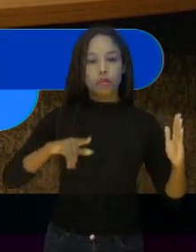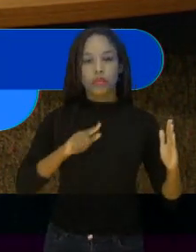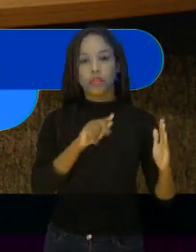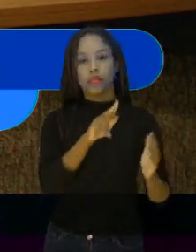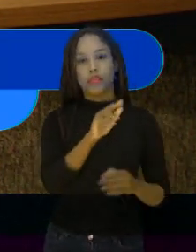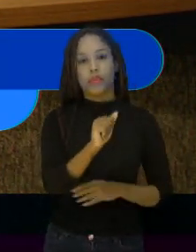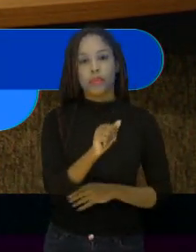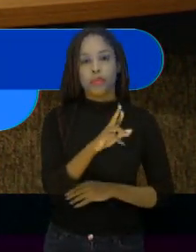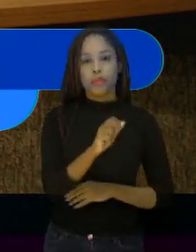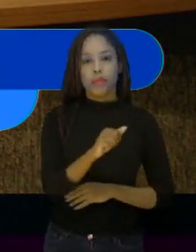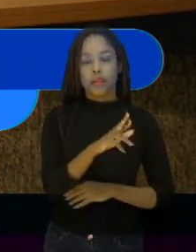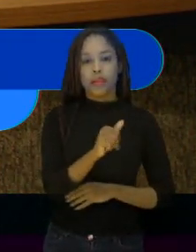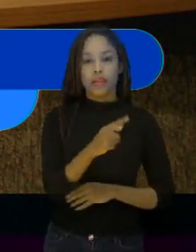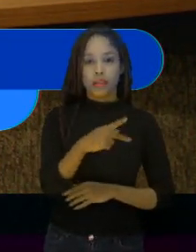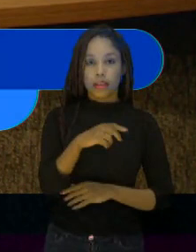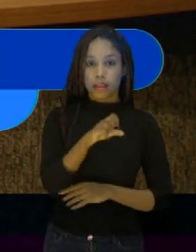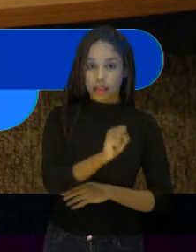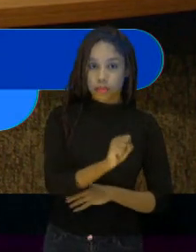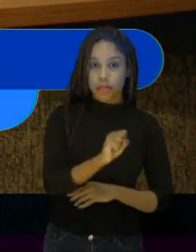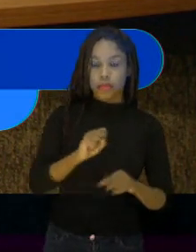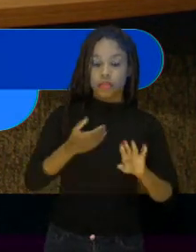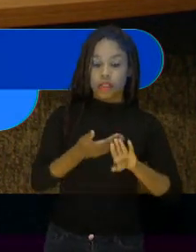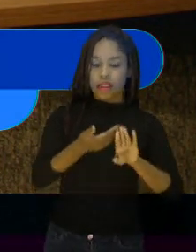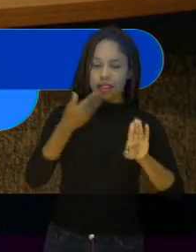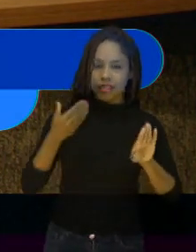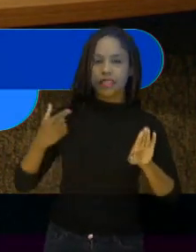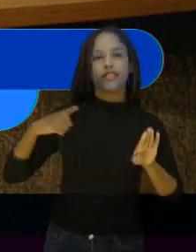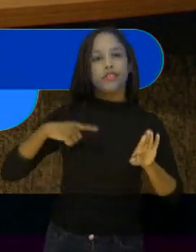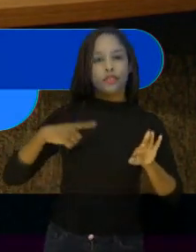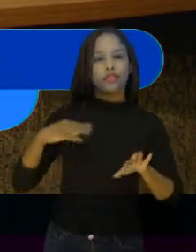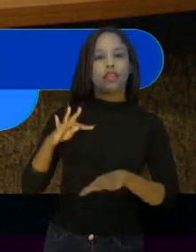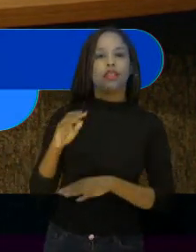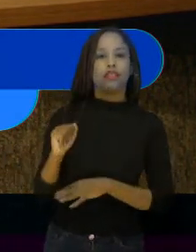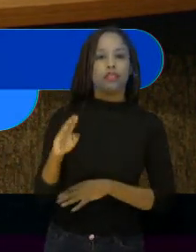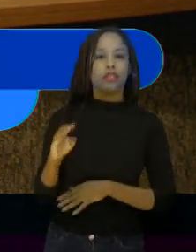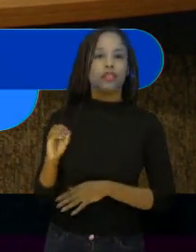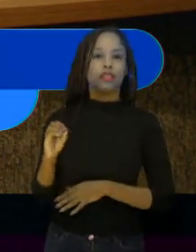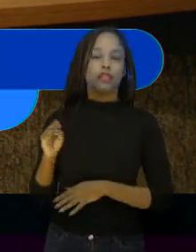não existisse antecipadamente o episódio de Tabocas.